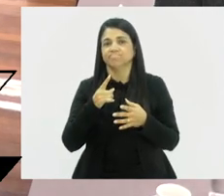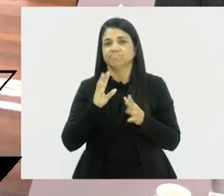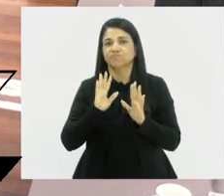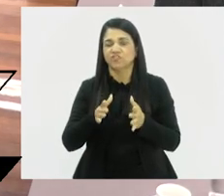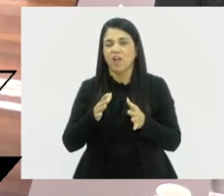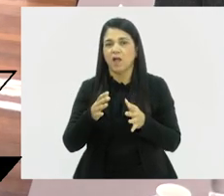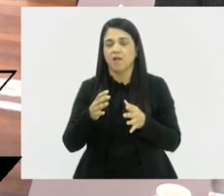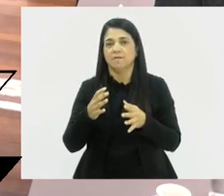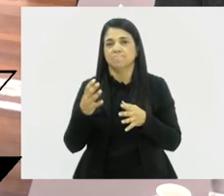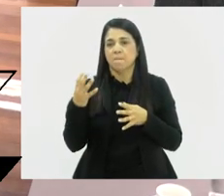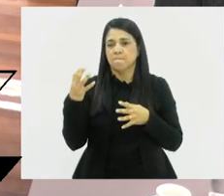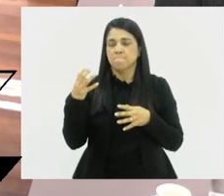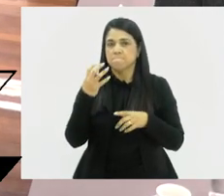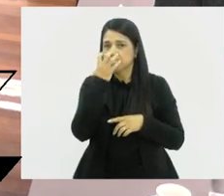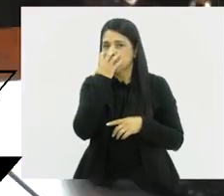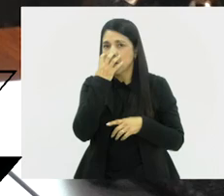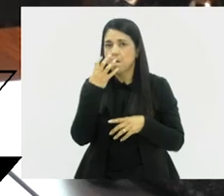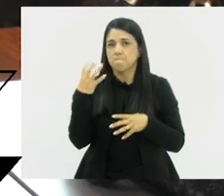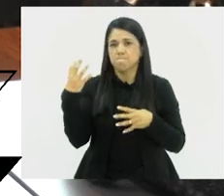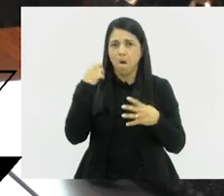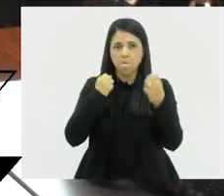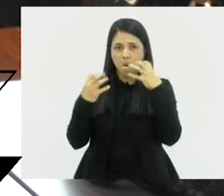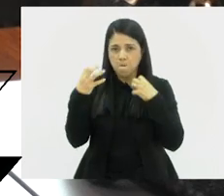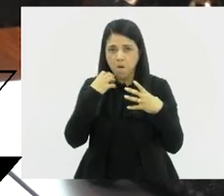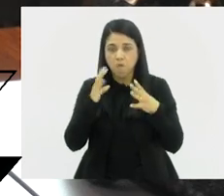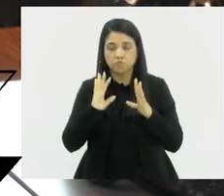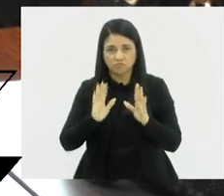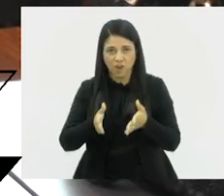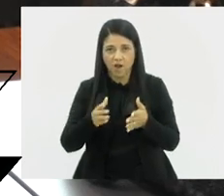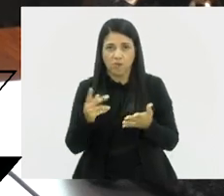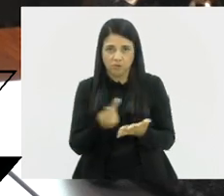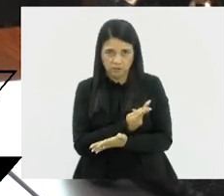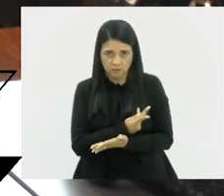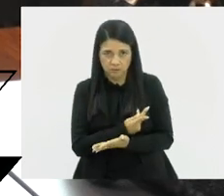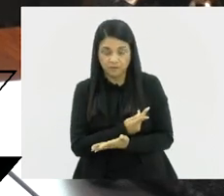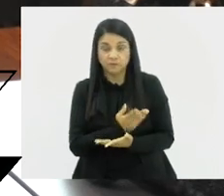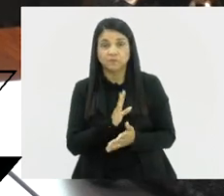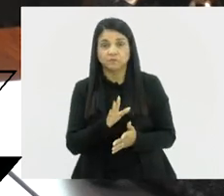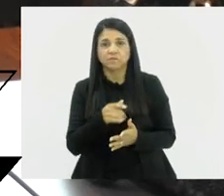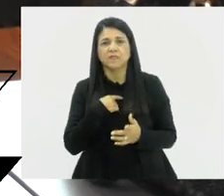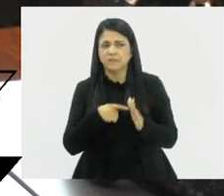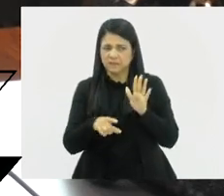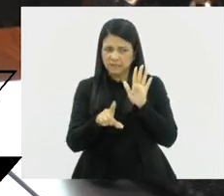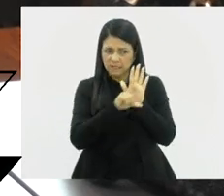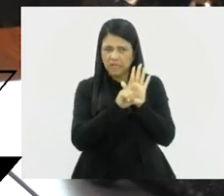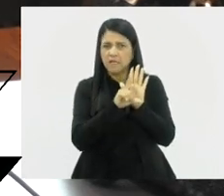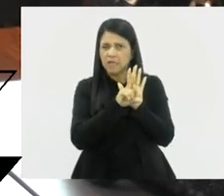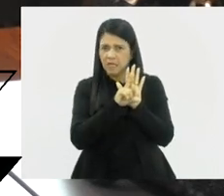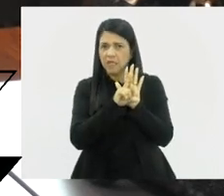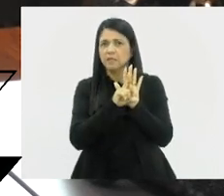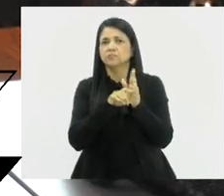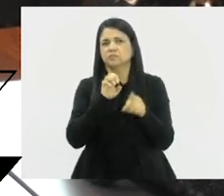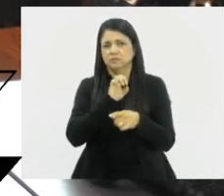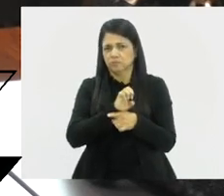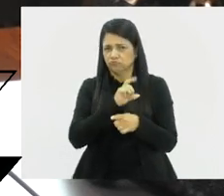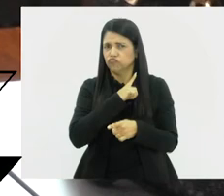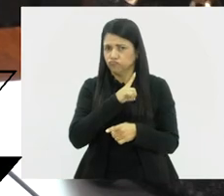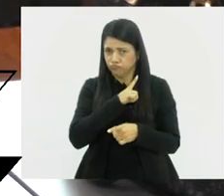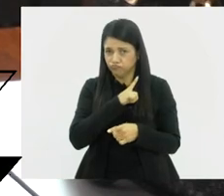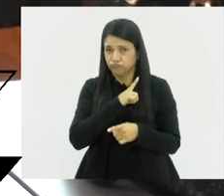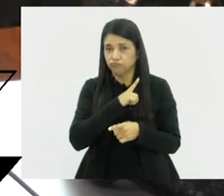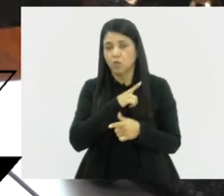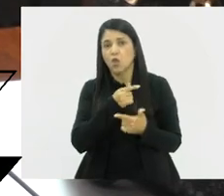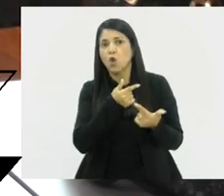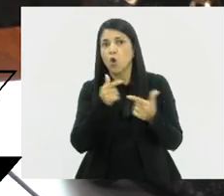aconteceram. Eu acho que a gente já tem legislação, bastante legislação, legislação estadual, enfim, em